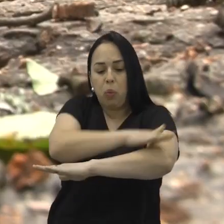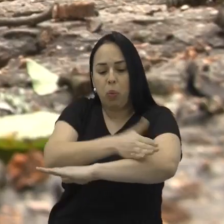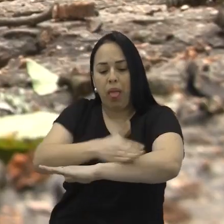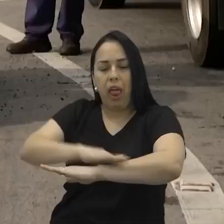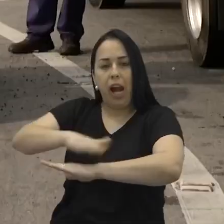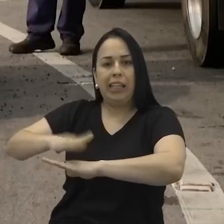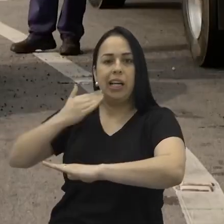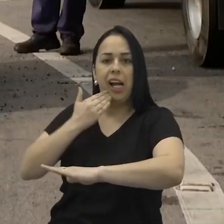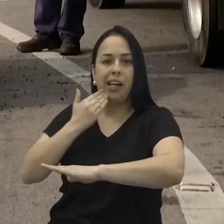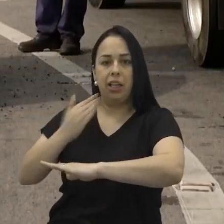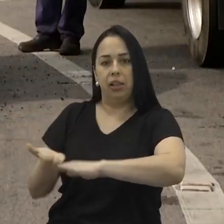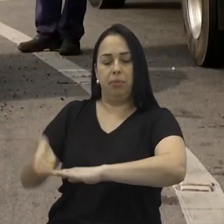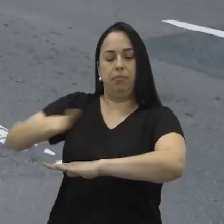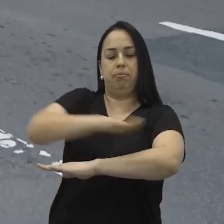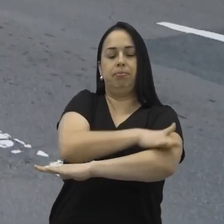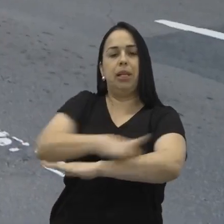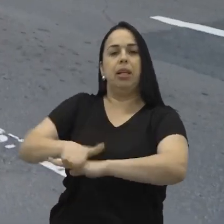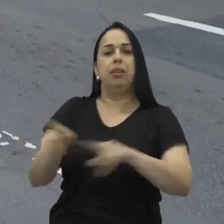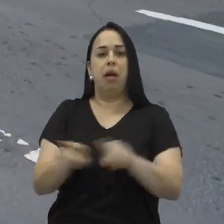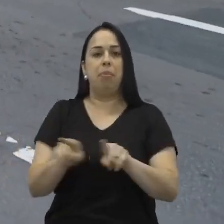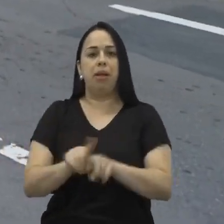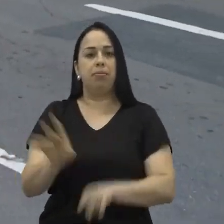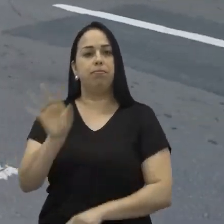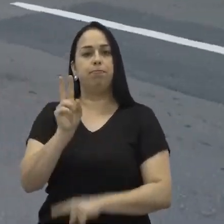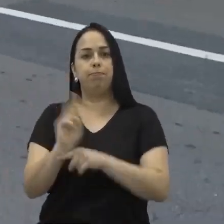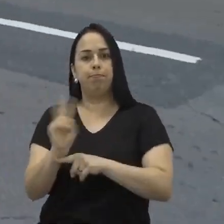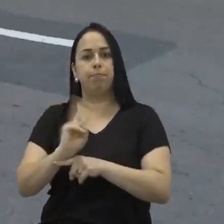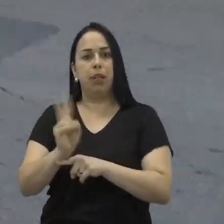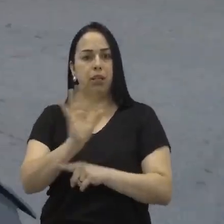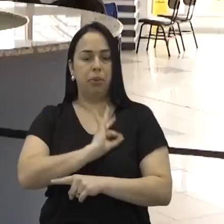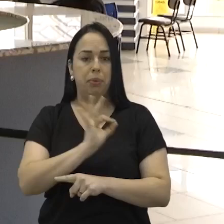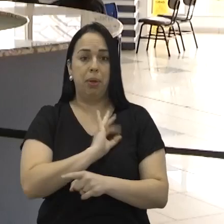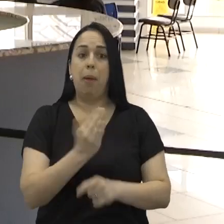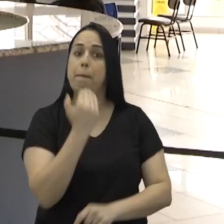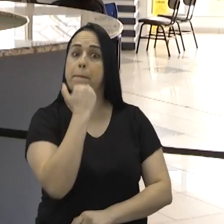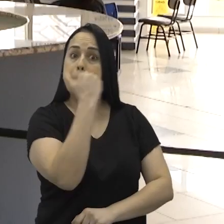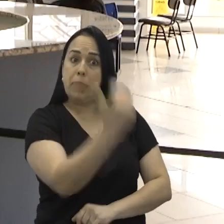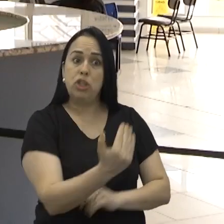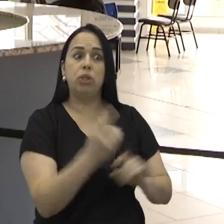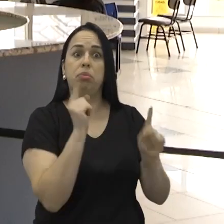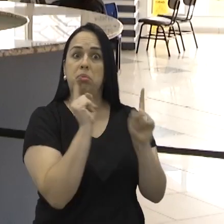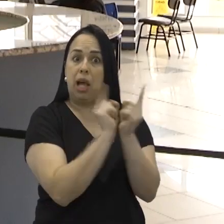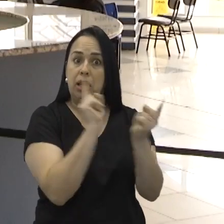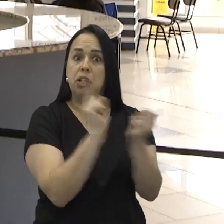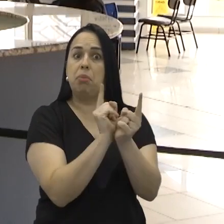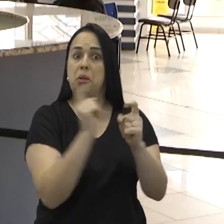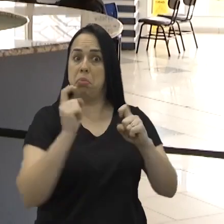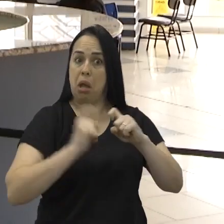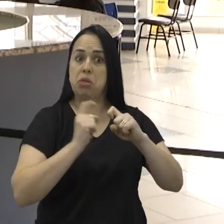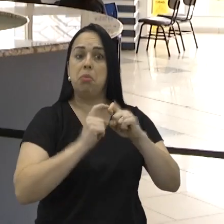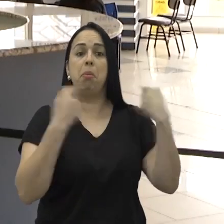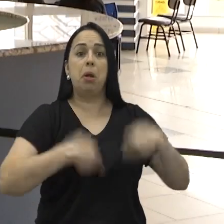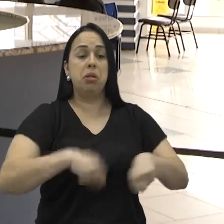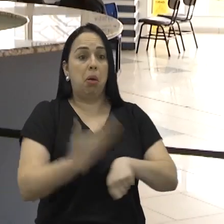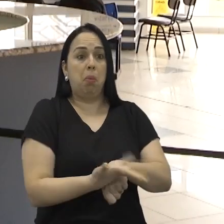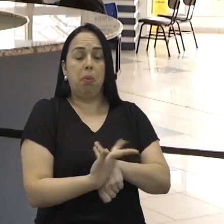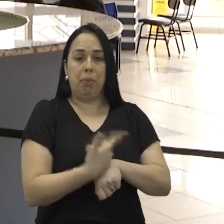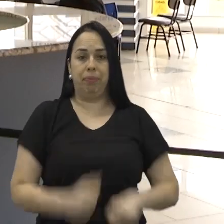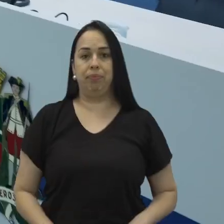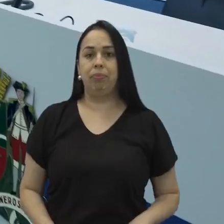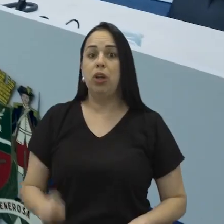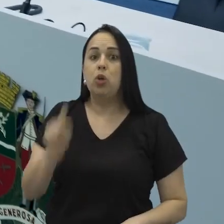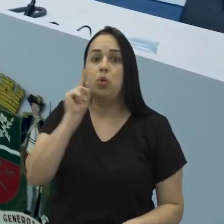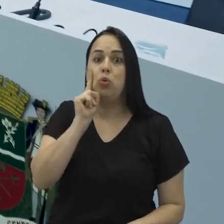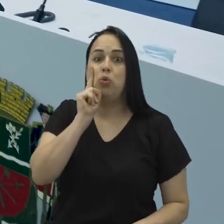limpeza pública, tapa-buraco e ronda policial em alguns bairros. Ainda havia pedidos cobrando agilidade nos atendimentos